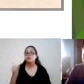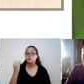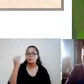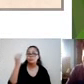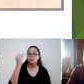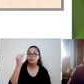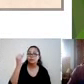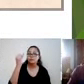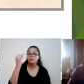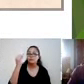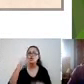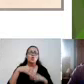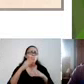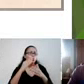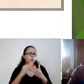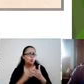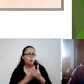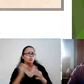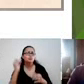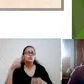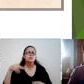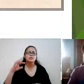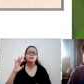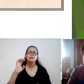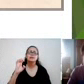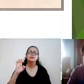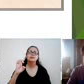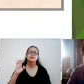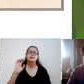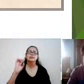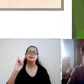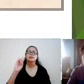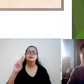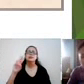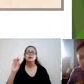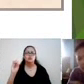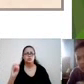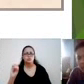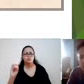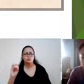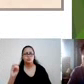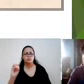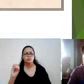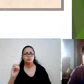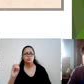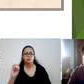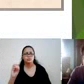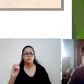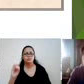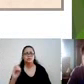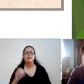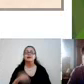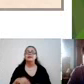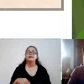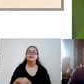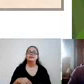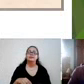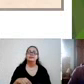sei que todos os inteiros são racionais, mas todos os racionais são inteiros?